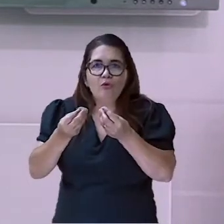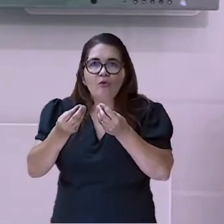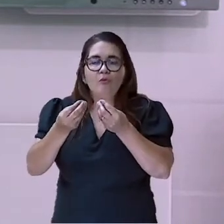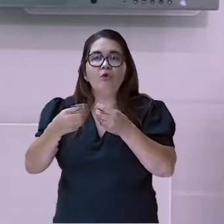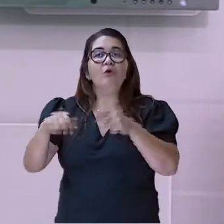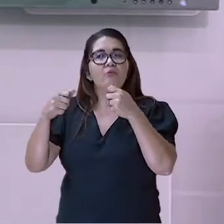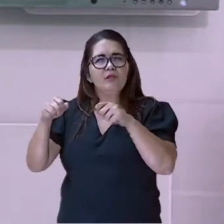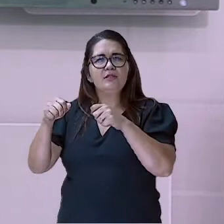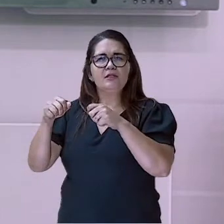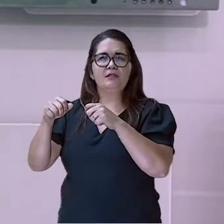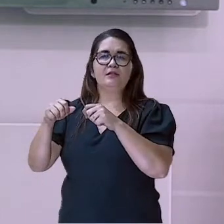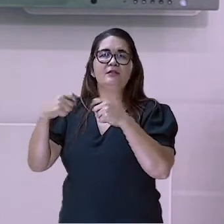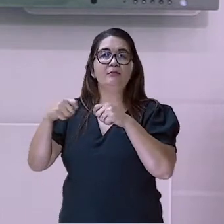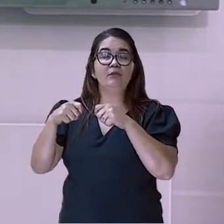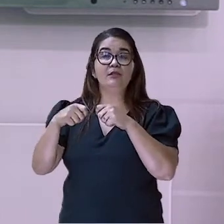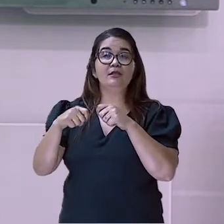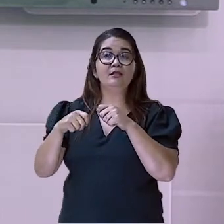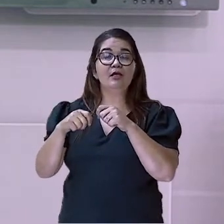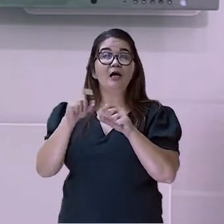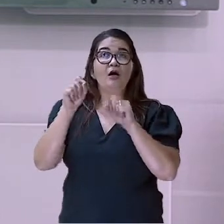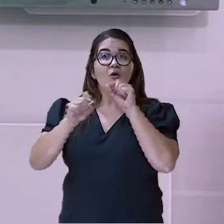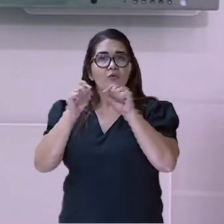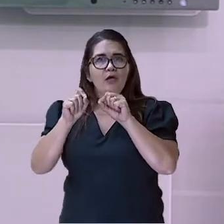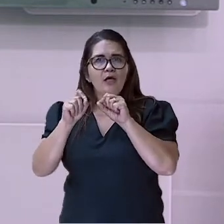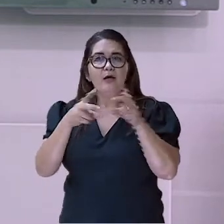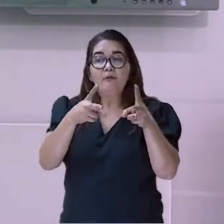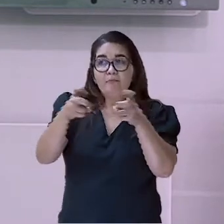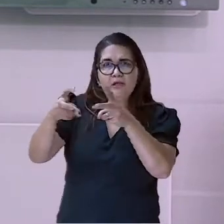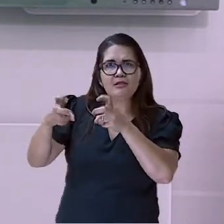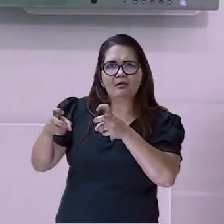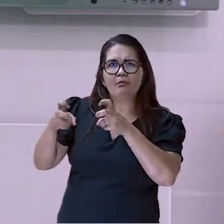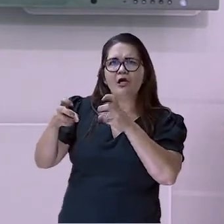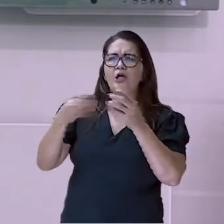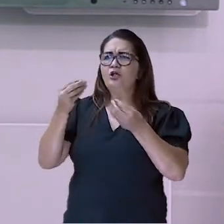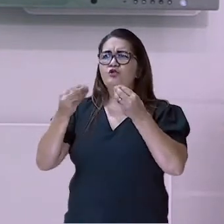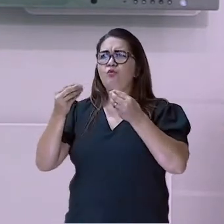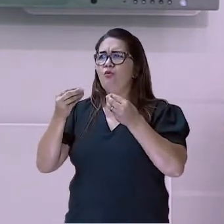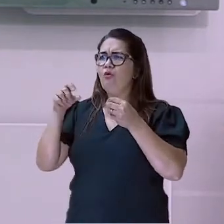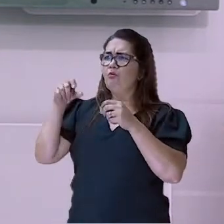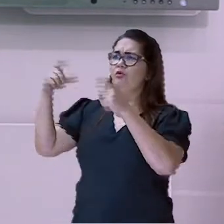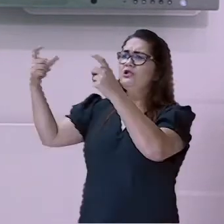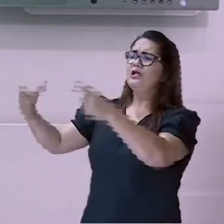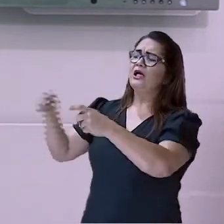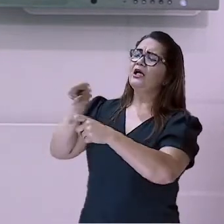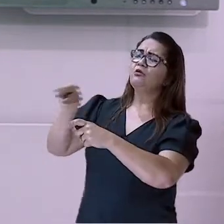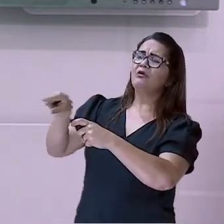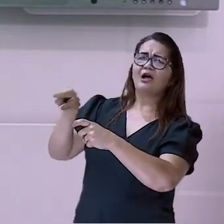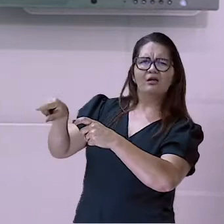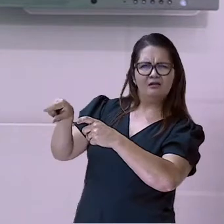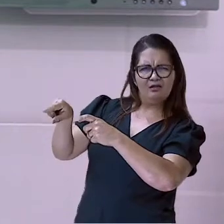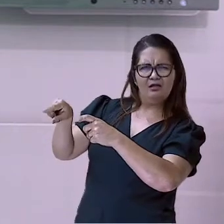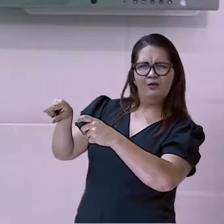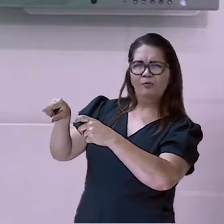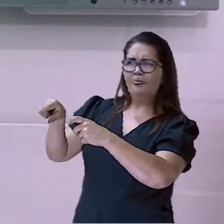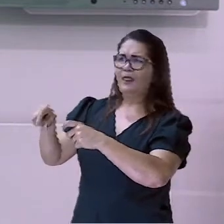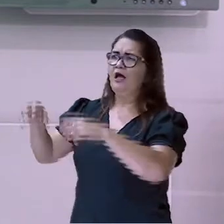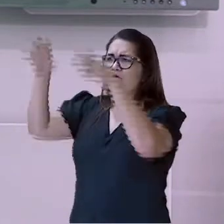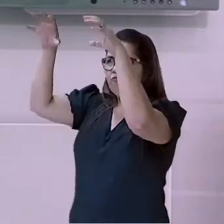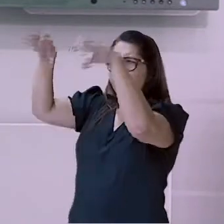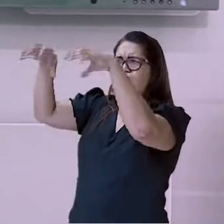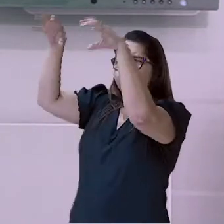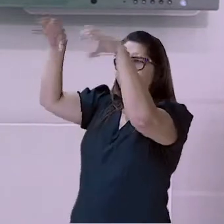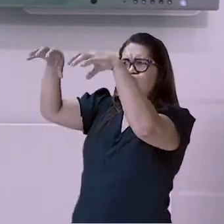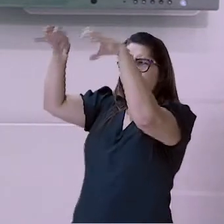tempo de chuva, se está chovendo muito, se está chovendo pouco, se naquela região, uma região que retém muita água, né? Chove